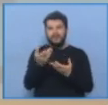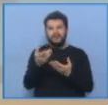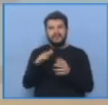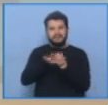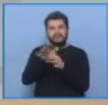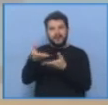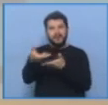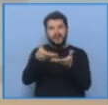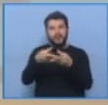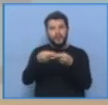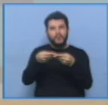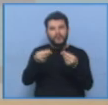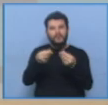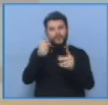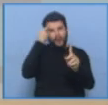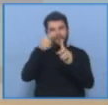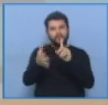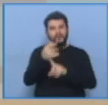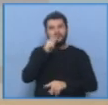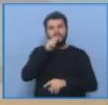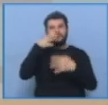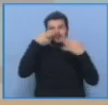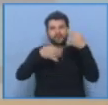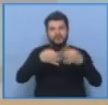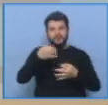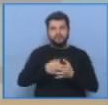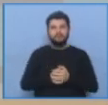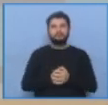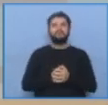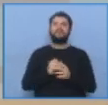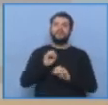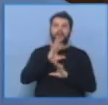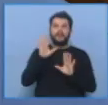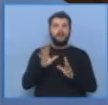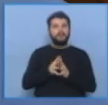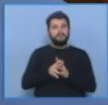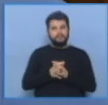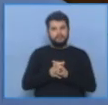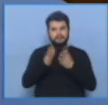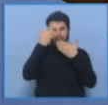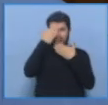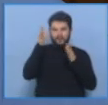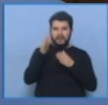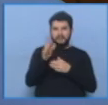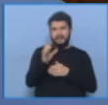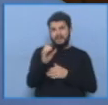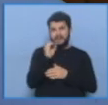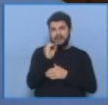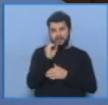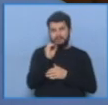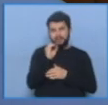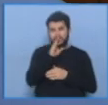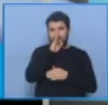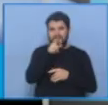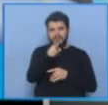esses casos de forma a que se faça justiça. Padre Nélio. Absolutamente. A tolerância zero deve ser aplicada em todas